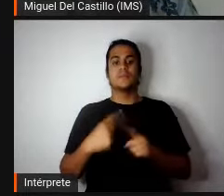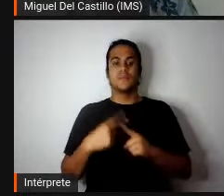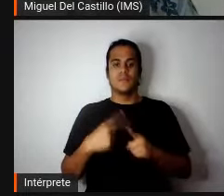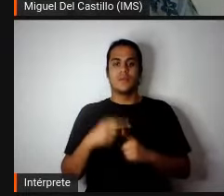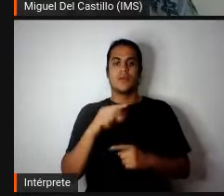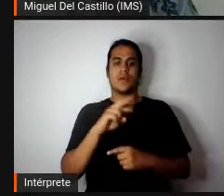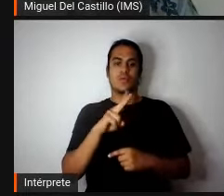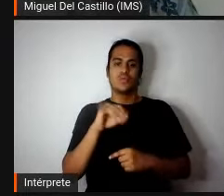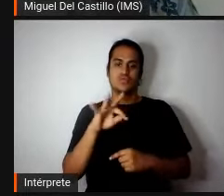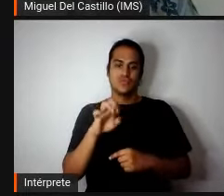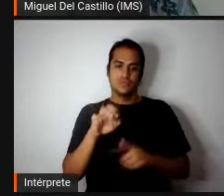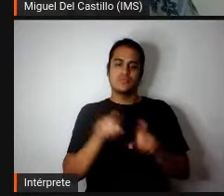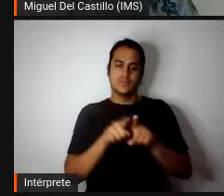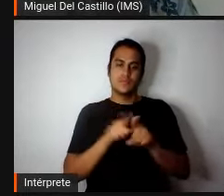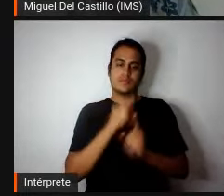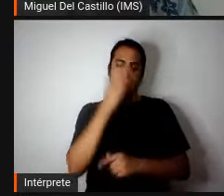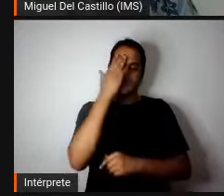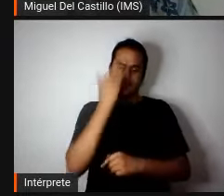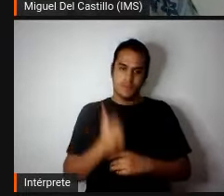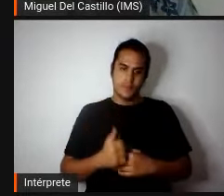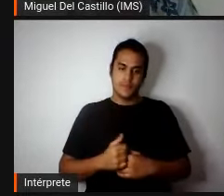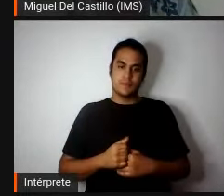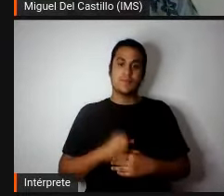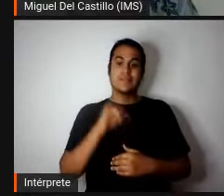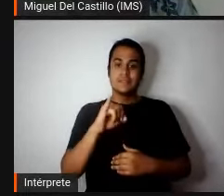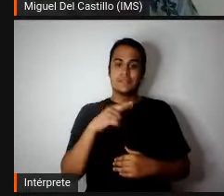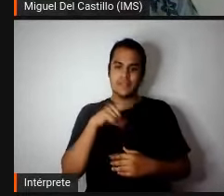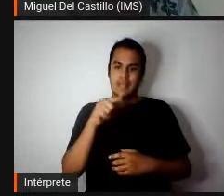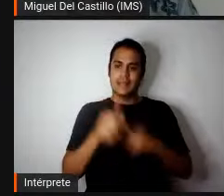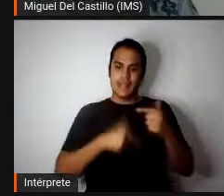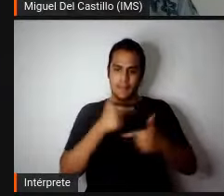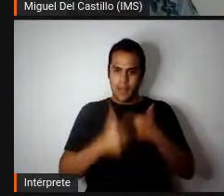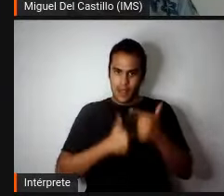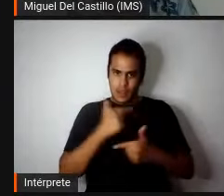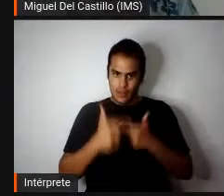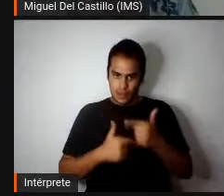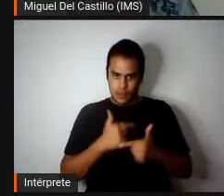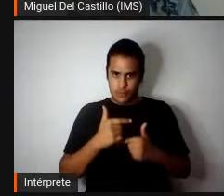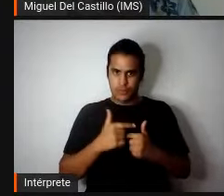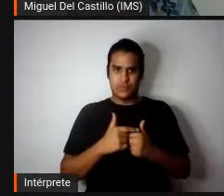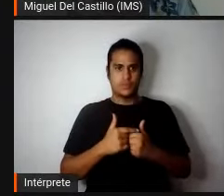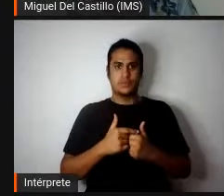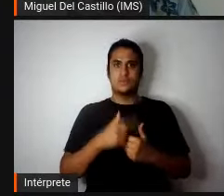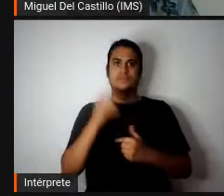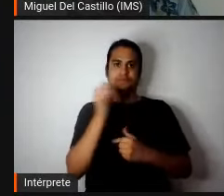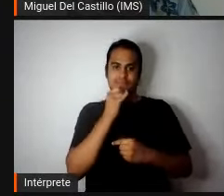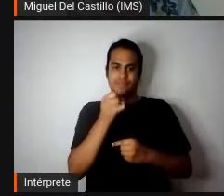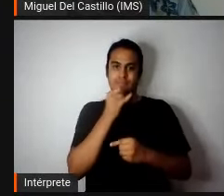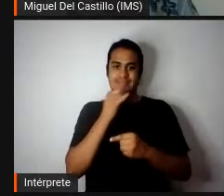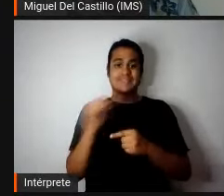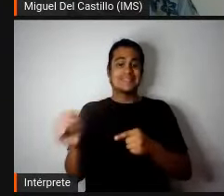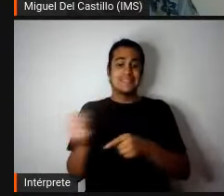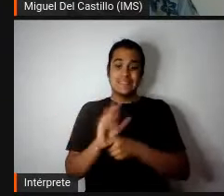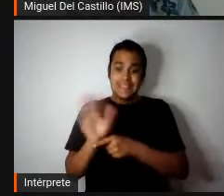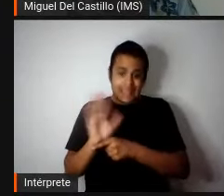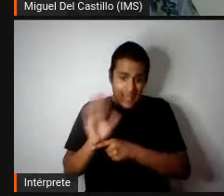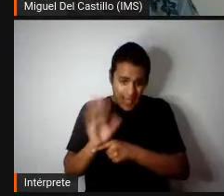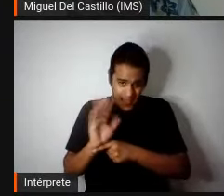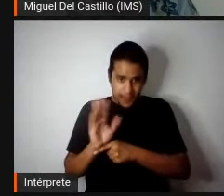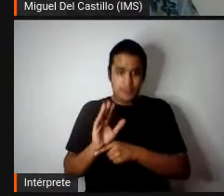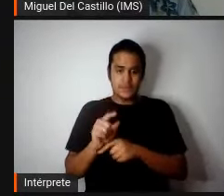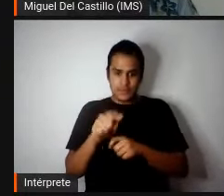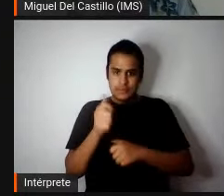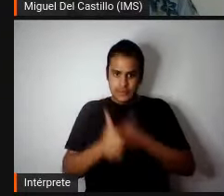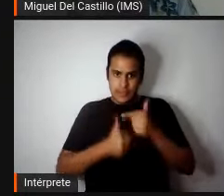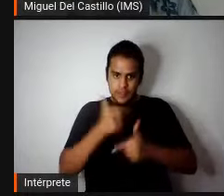sabe. Quando você está trabalhando com cinema, para dizer, você